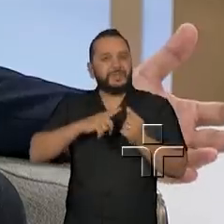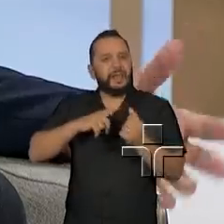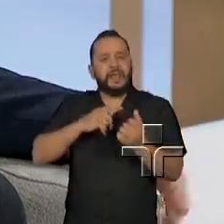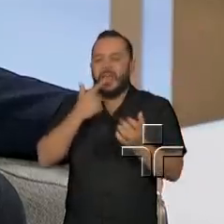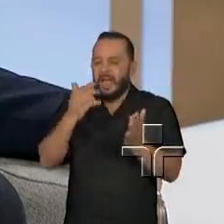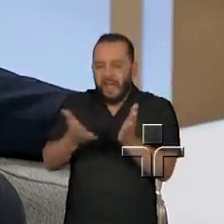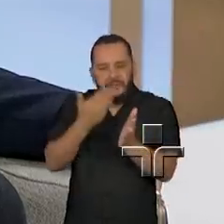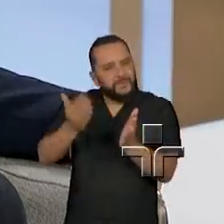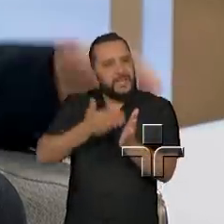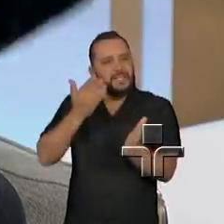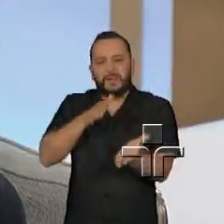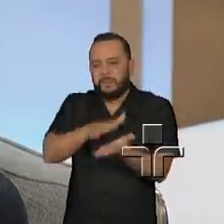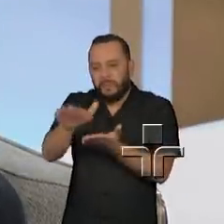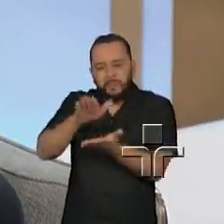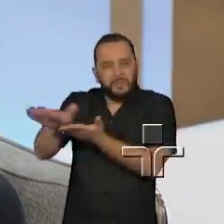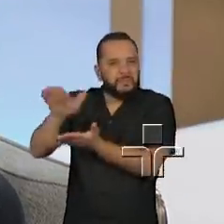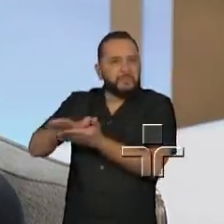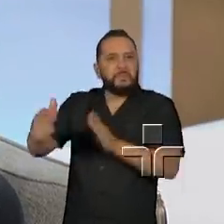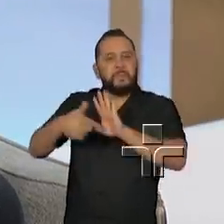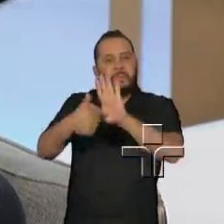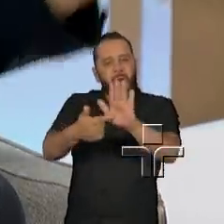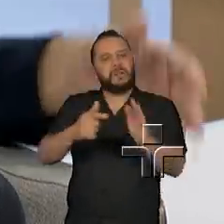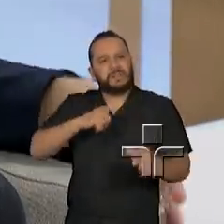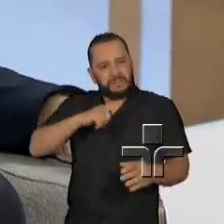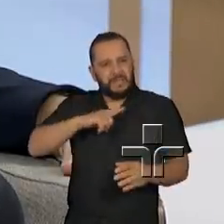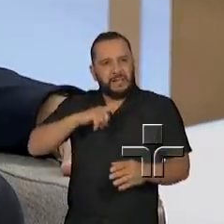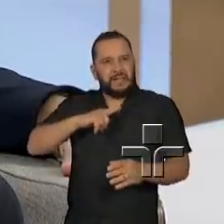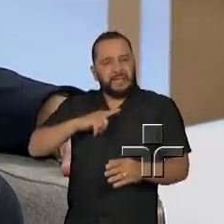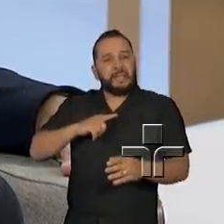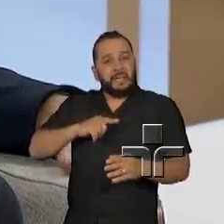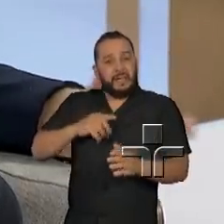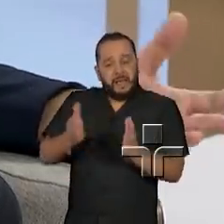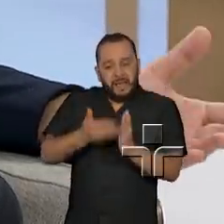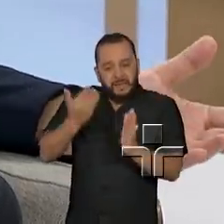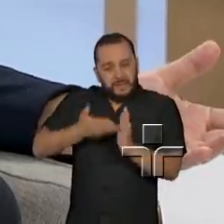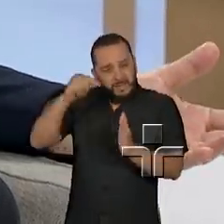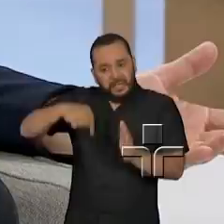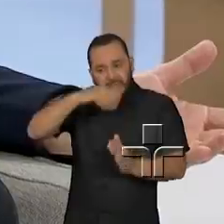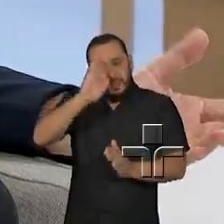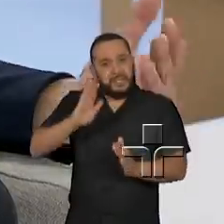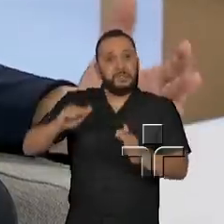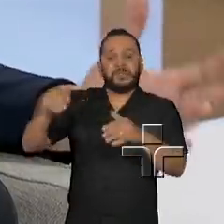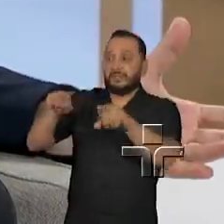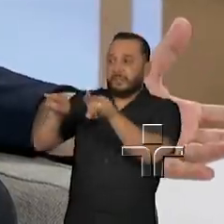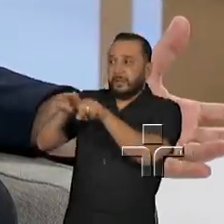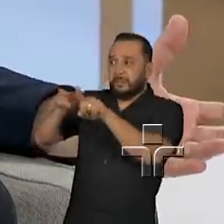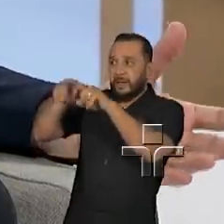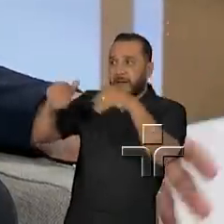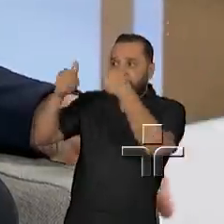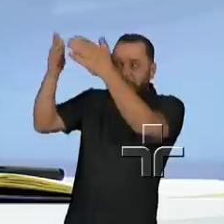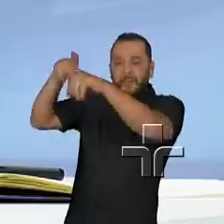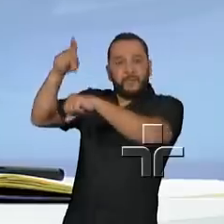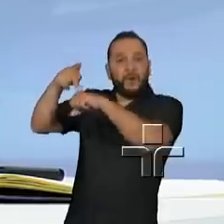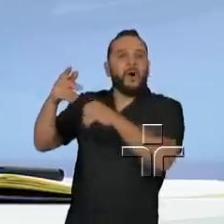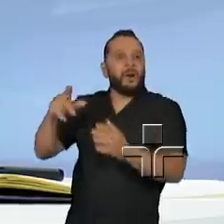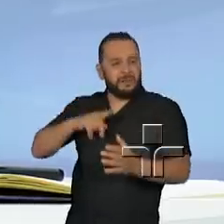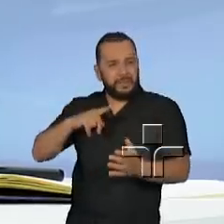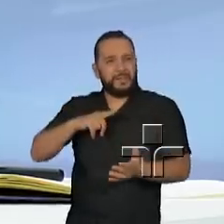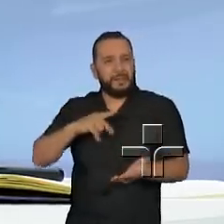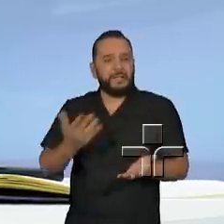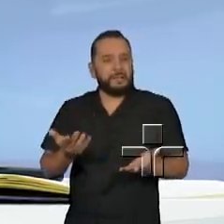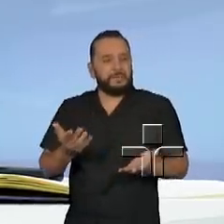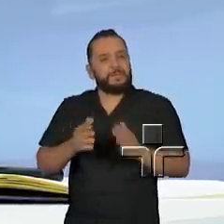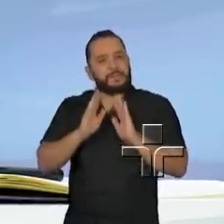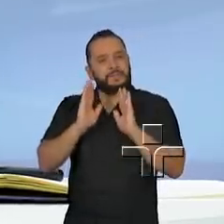JAMA, e acabaram, por exemplo, o Johns Hopkins fez agora um centro de pesquisa de 17 milhões de dólares só para psicodélicos. Então, os psicodélicos,